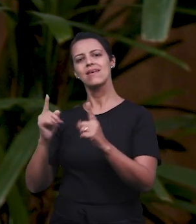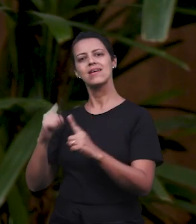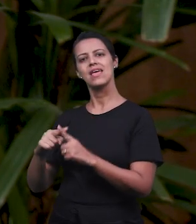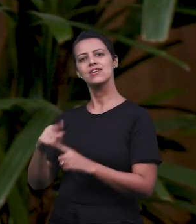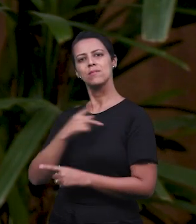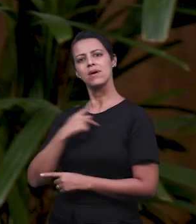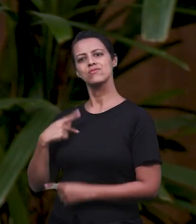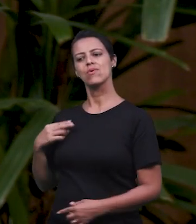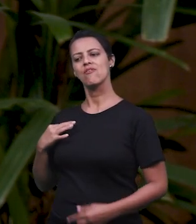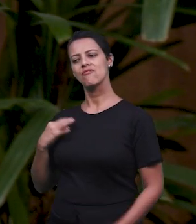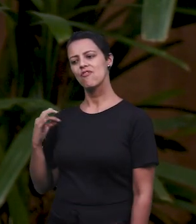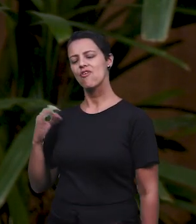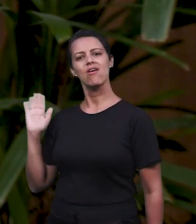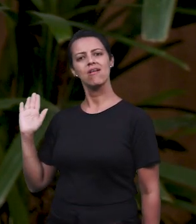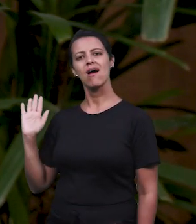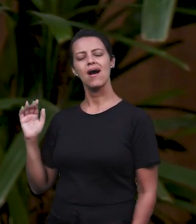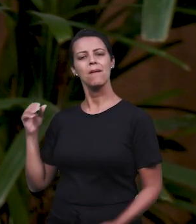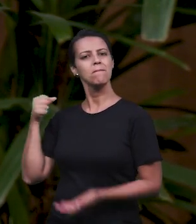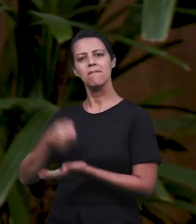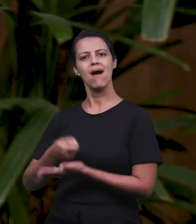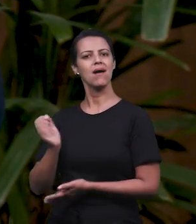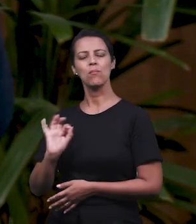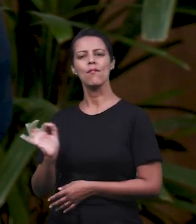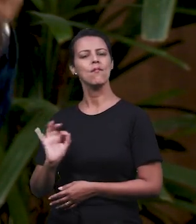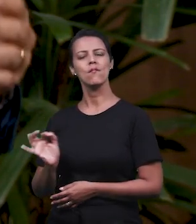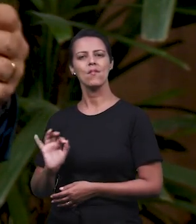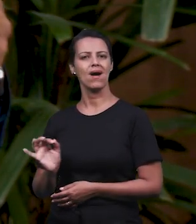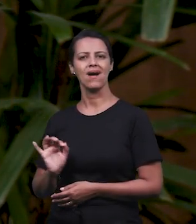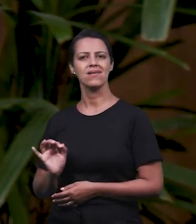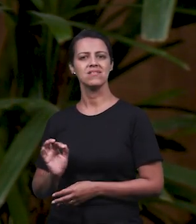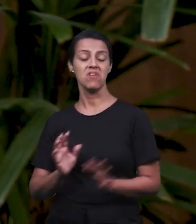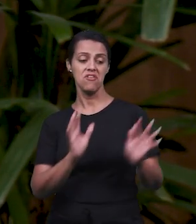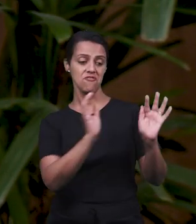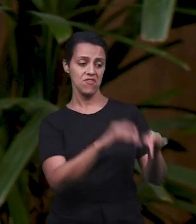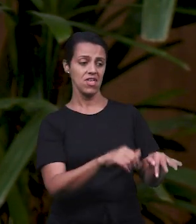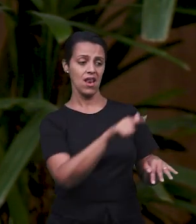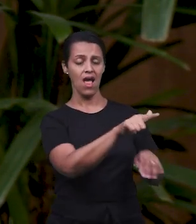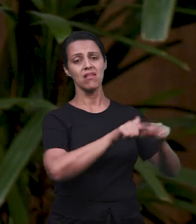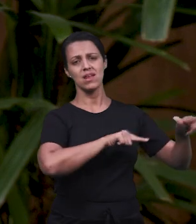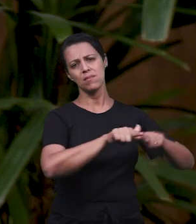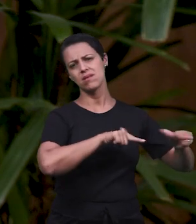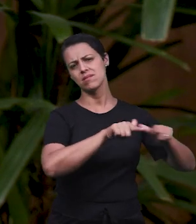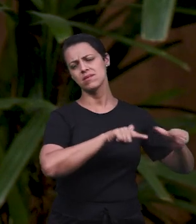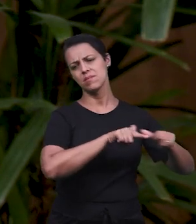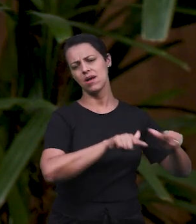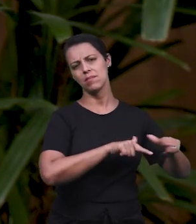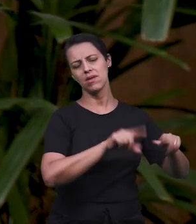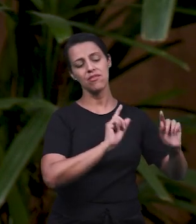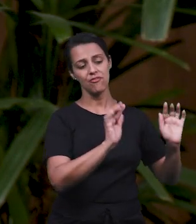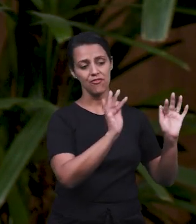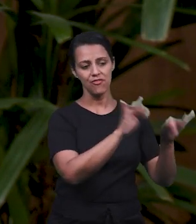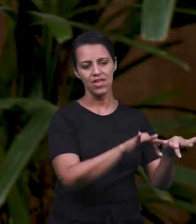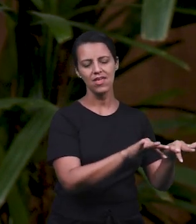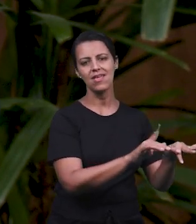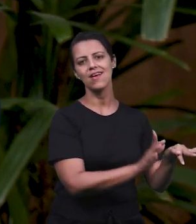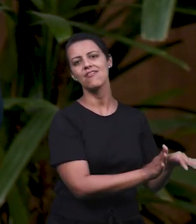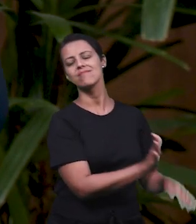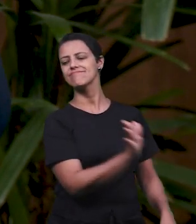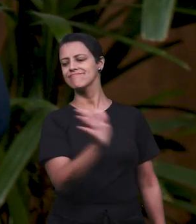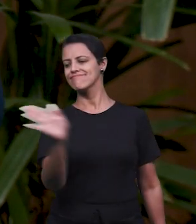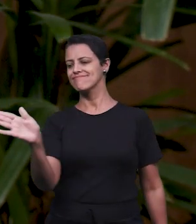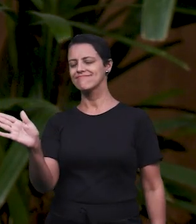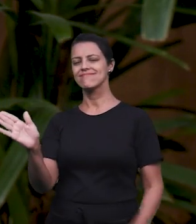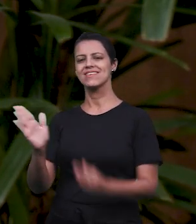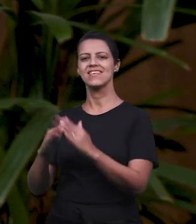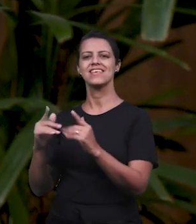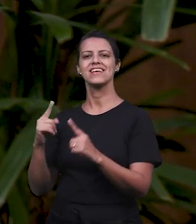de todos os dias nós encerramos a nossa atividade laboral e nós nos colocamos à disposição